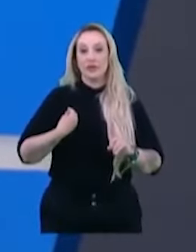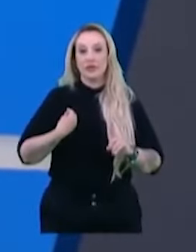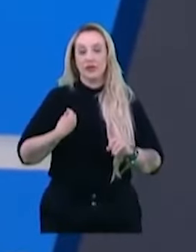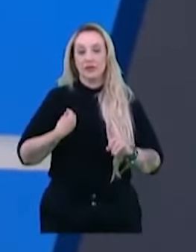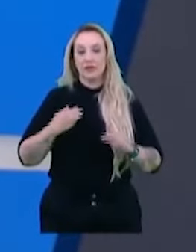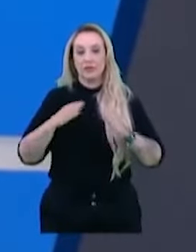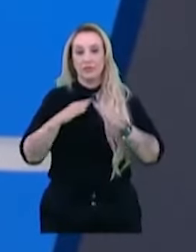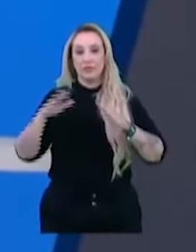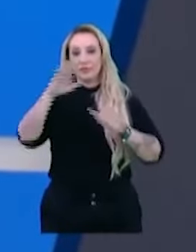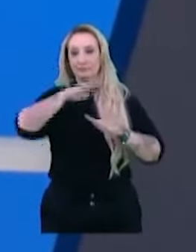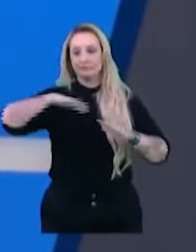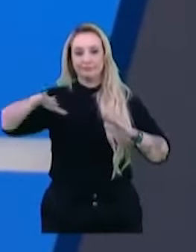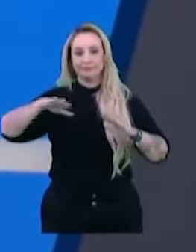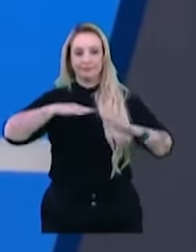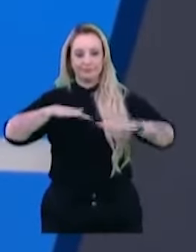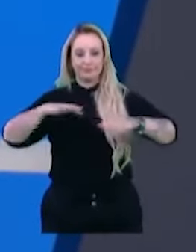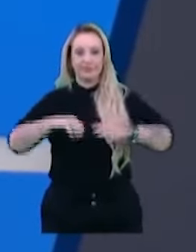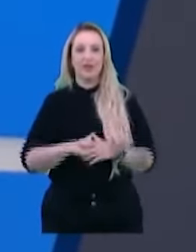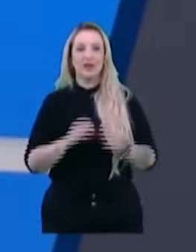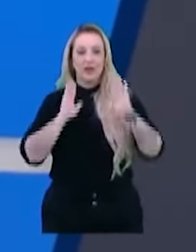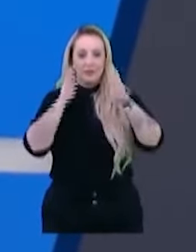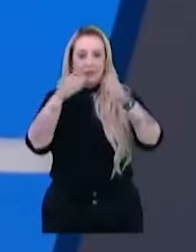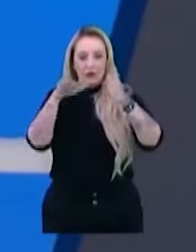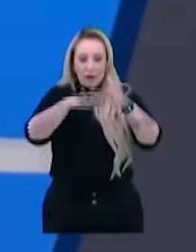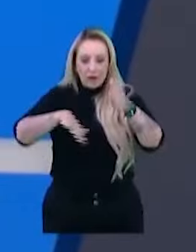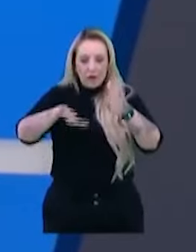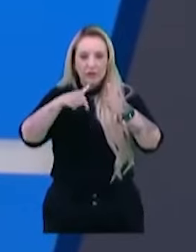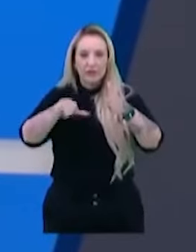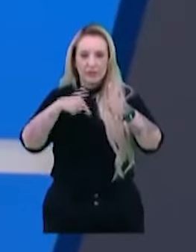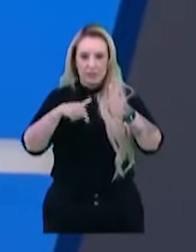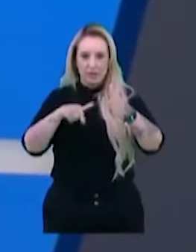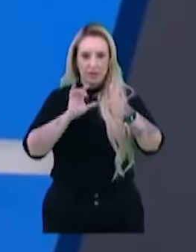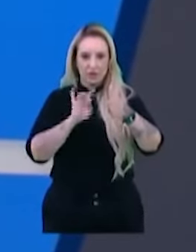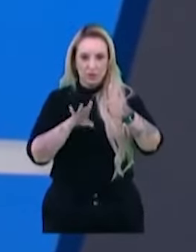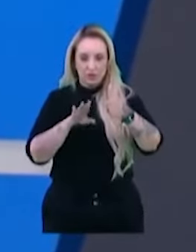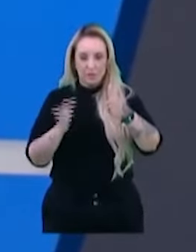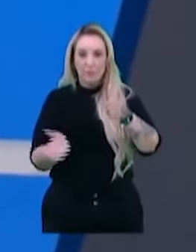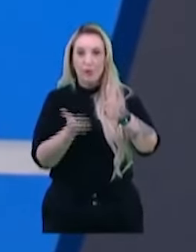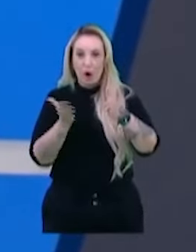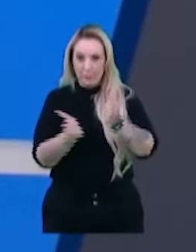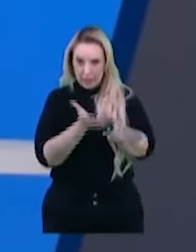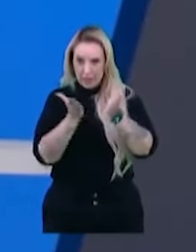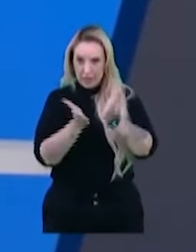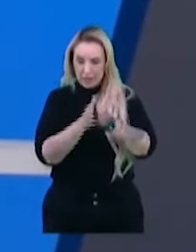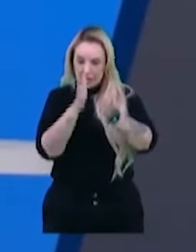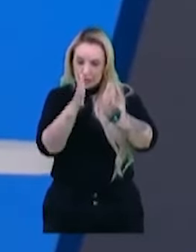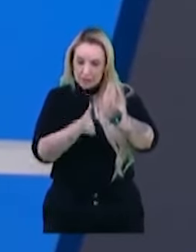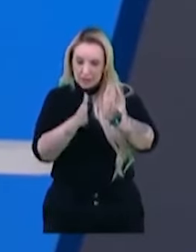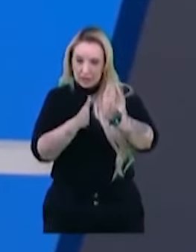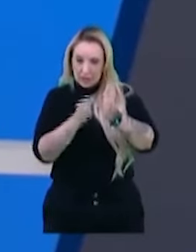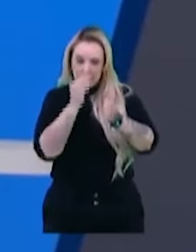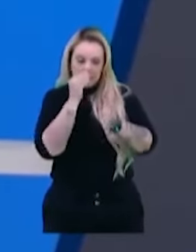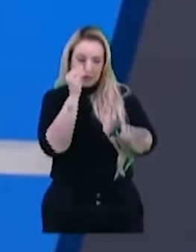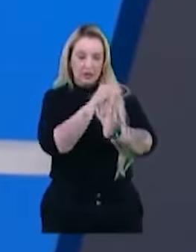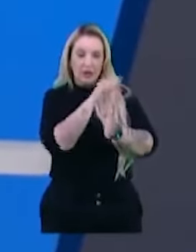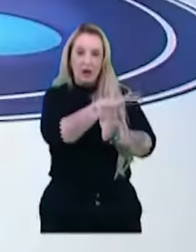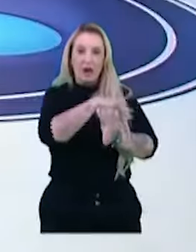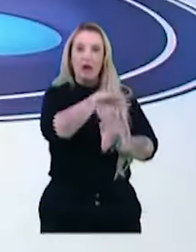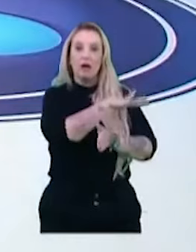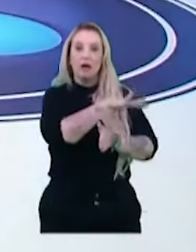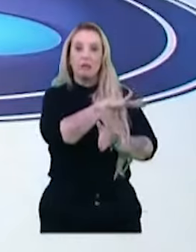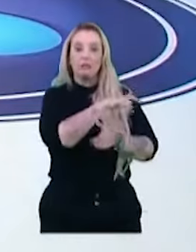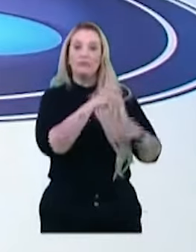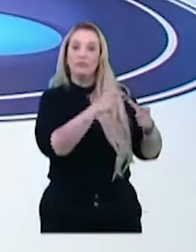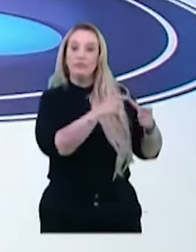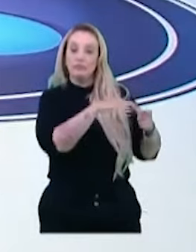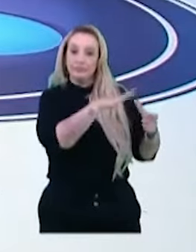Teto. A gente acaba focando numa parcela dos trabalhadores mais pobres e deixamos de falar com